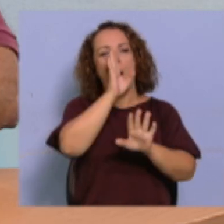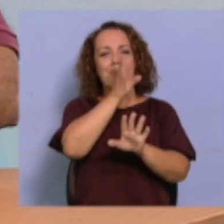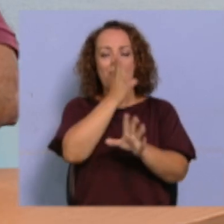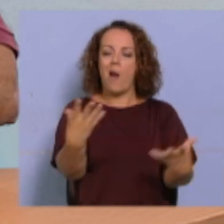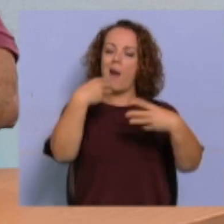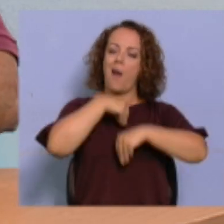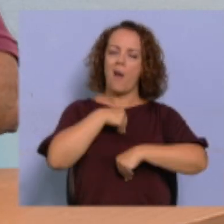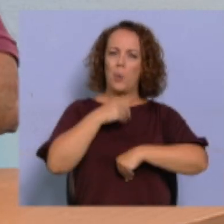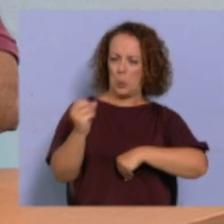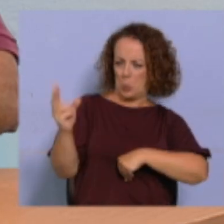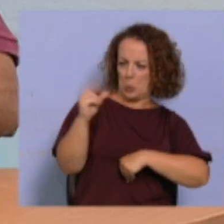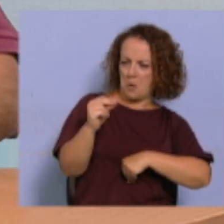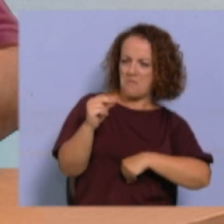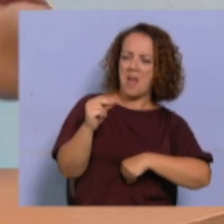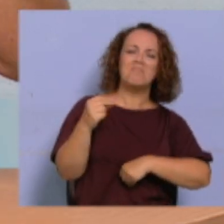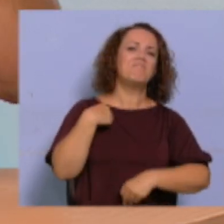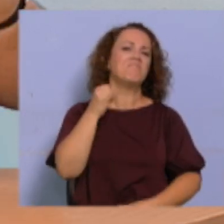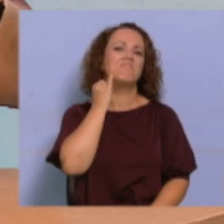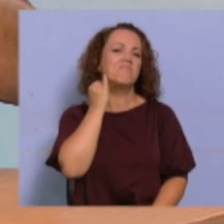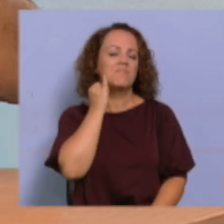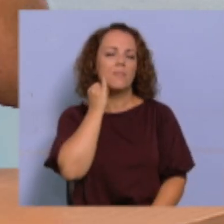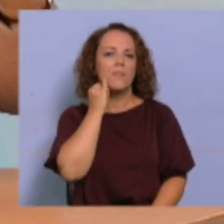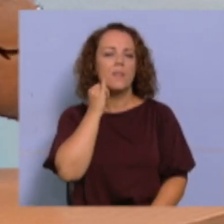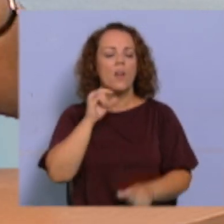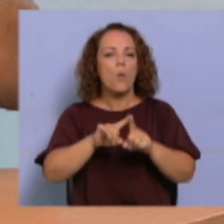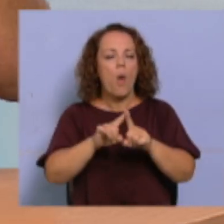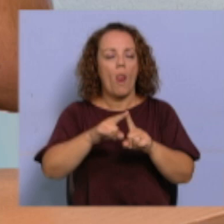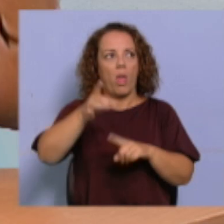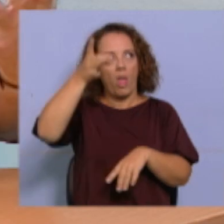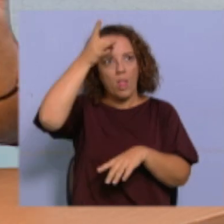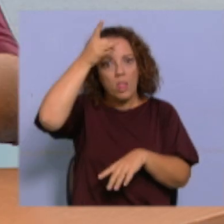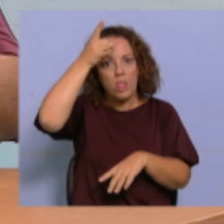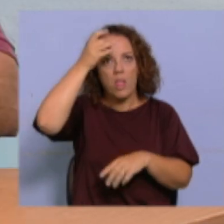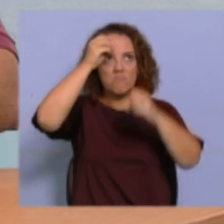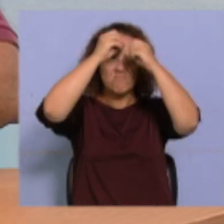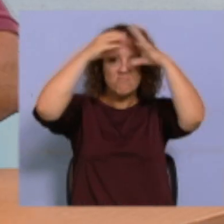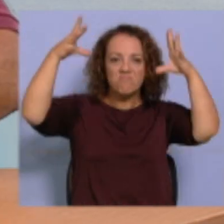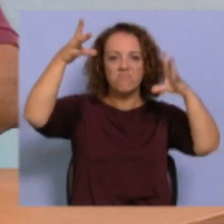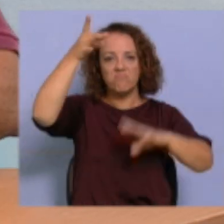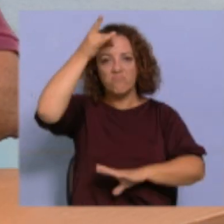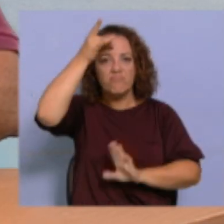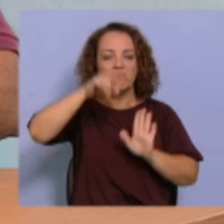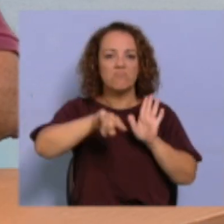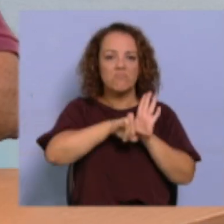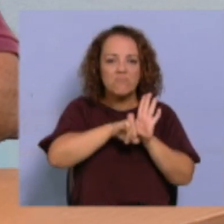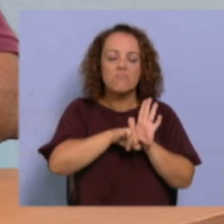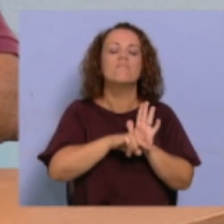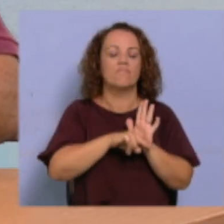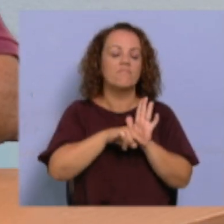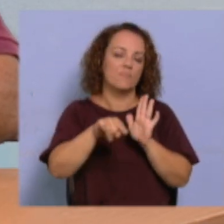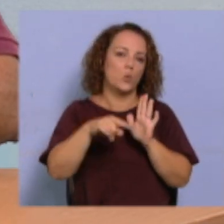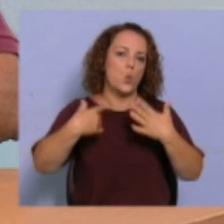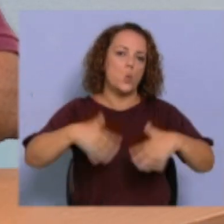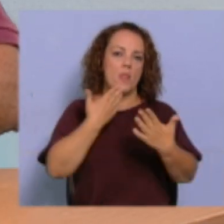não estar apegado a ideias, a preconceitos, a ideias pré-concebidas, não é? Isto é muito